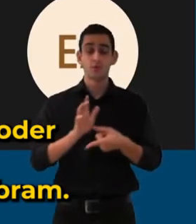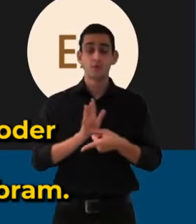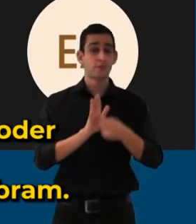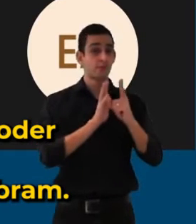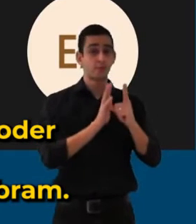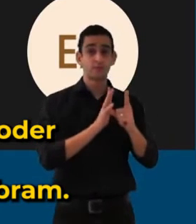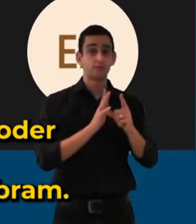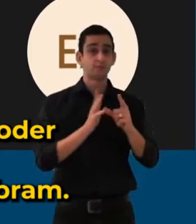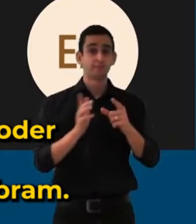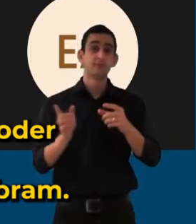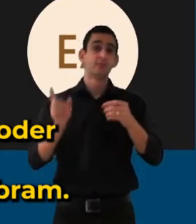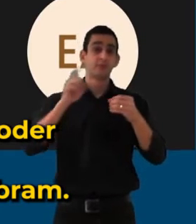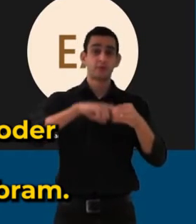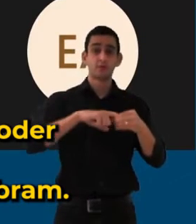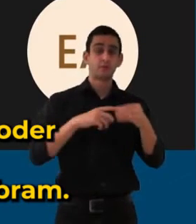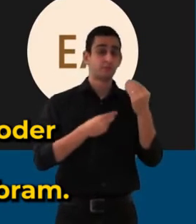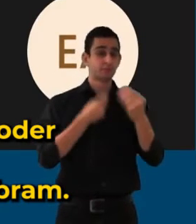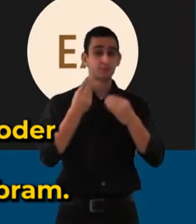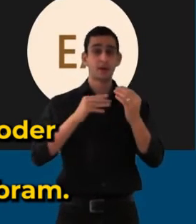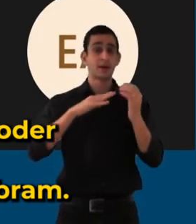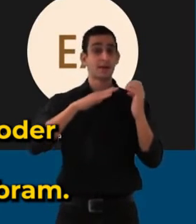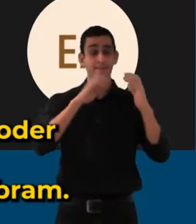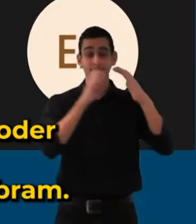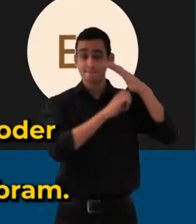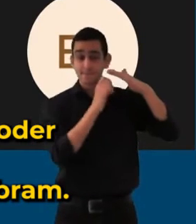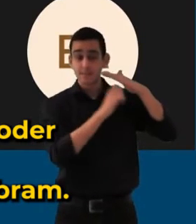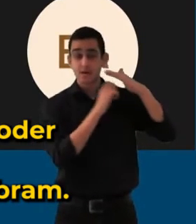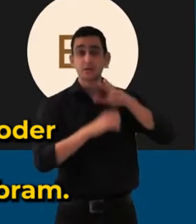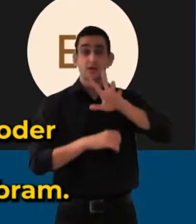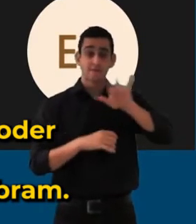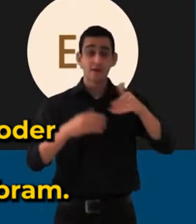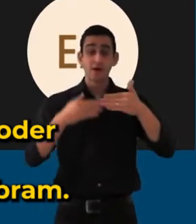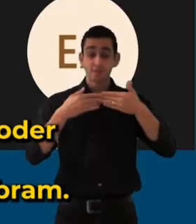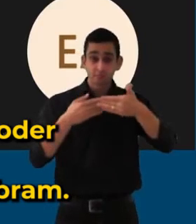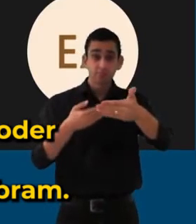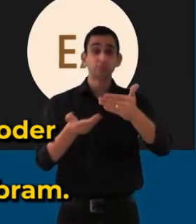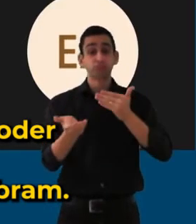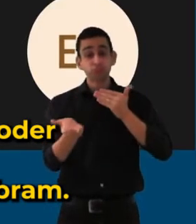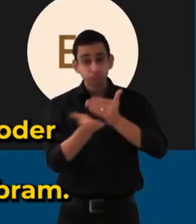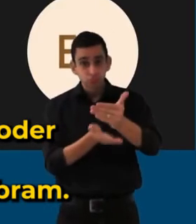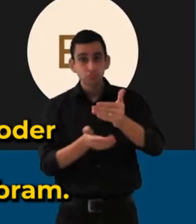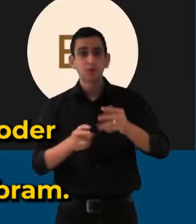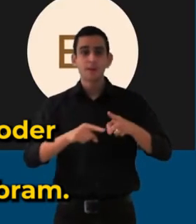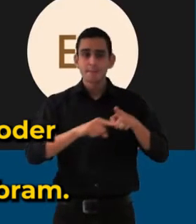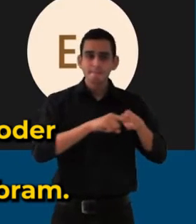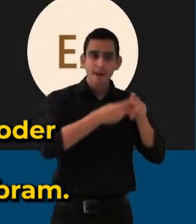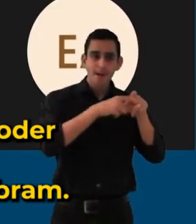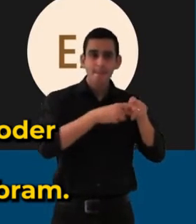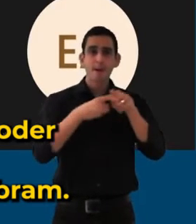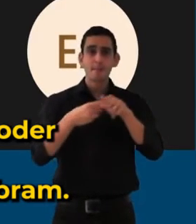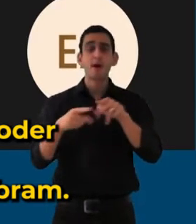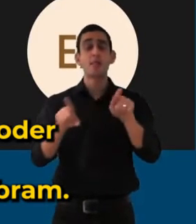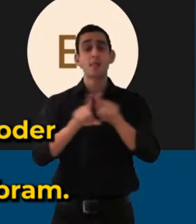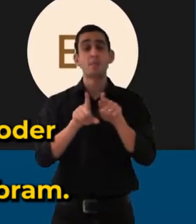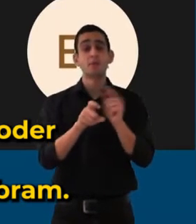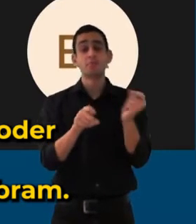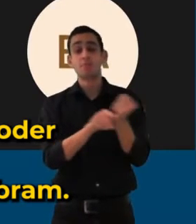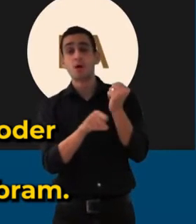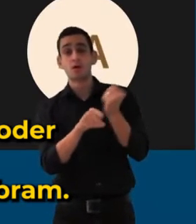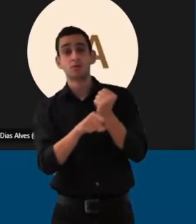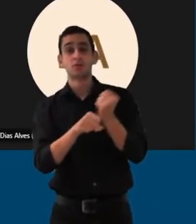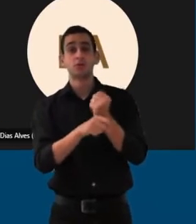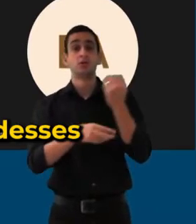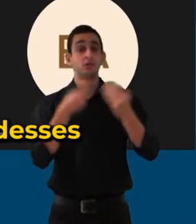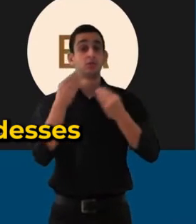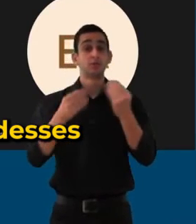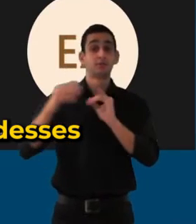acho que a empresa realmente só vai poder mexer lá e efetivar alguma obra com a chancela do